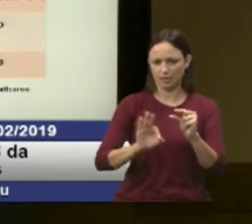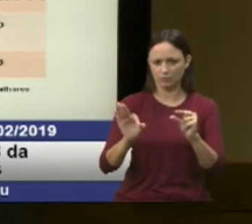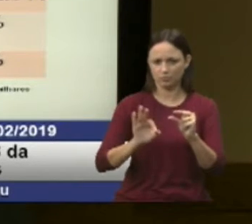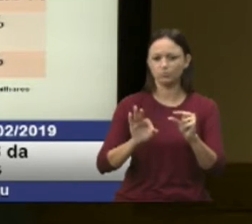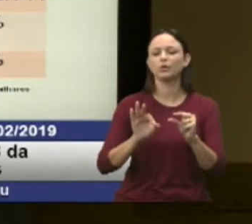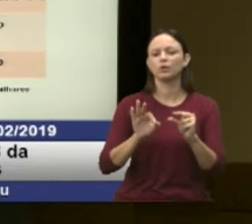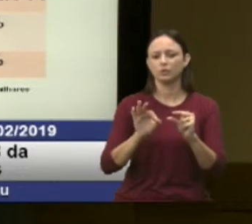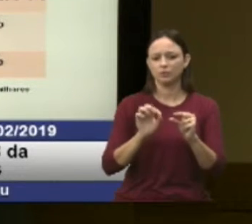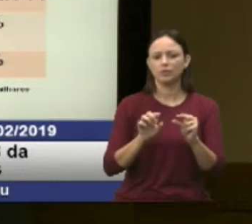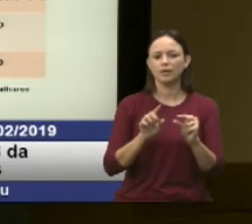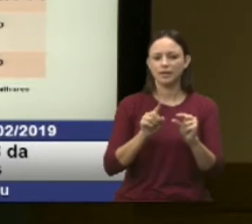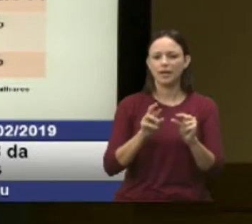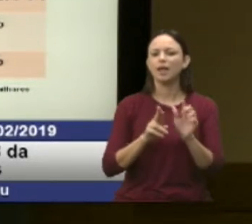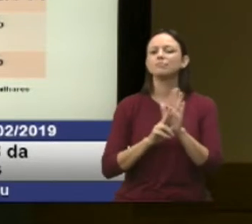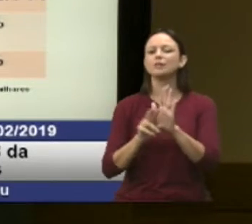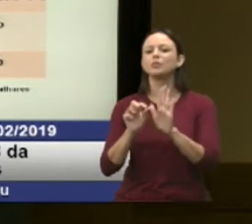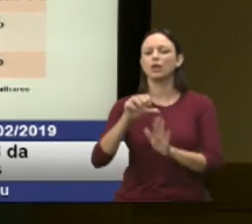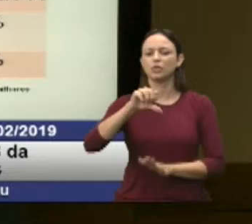representa